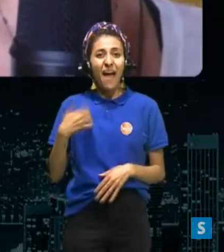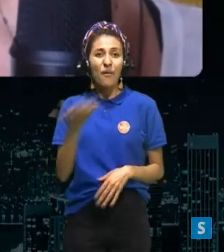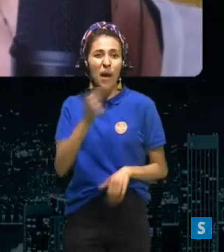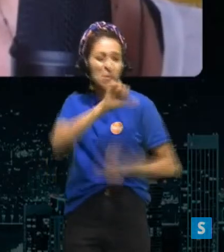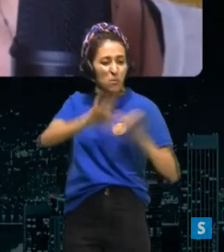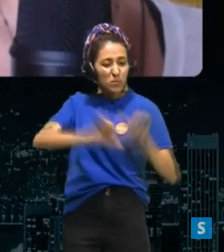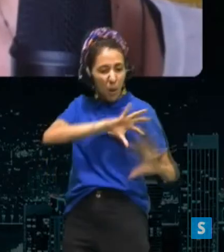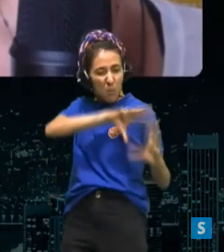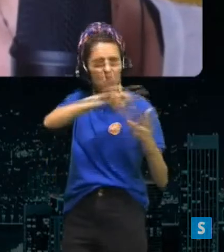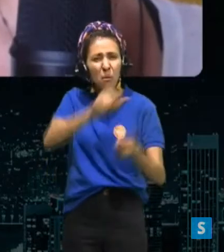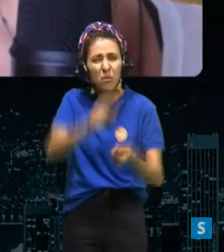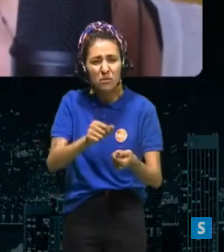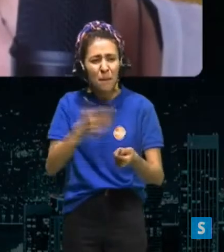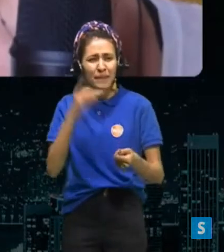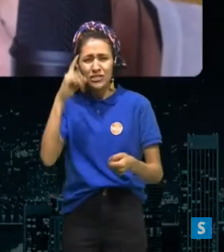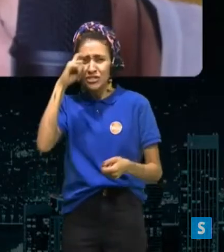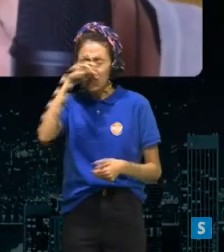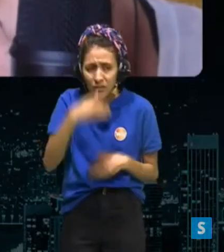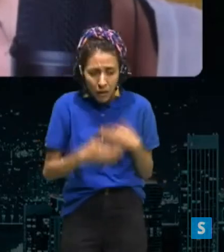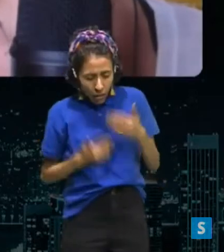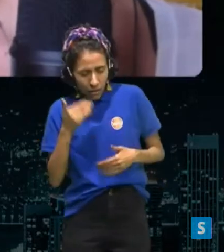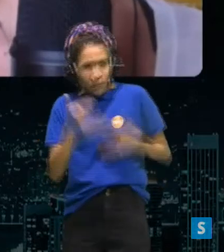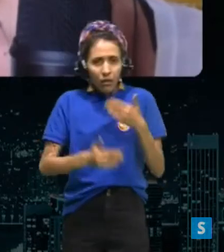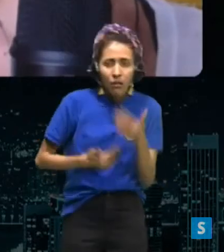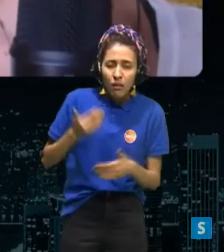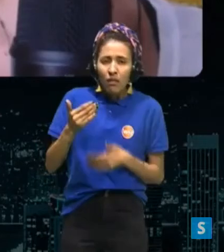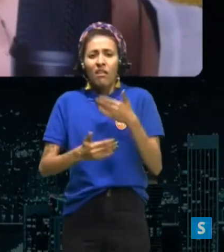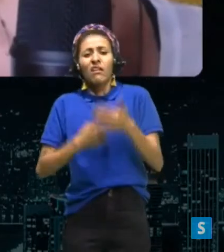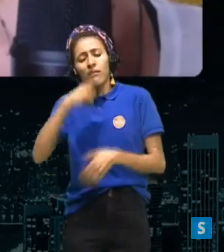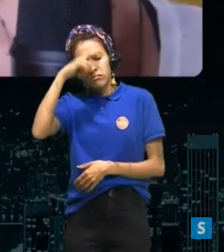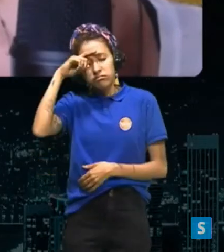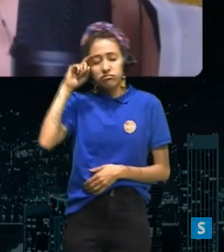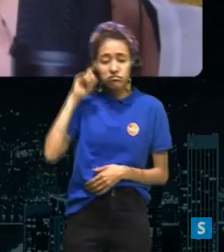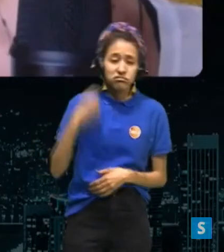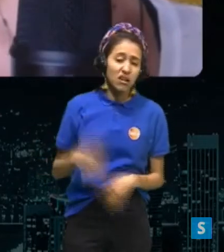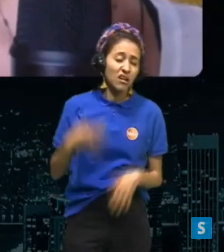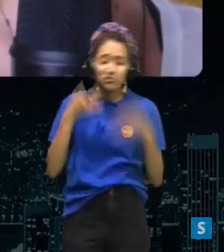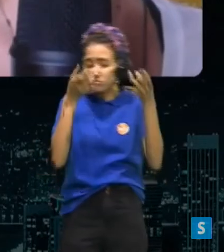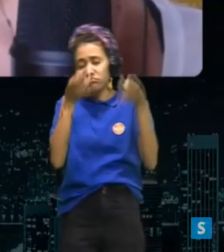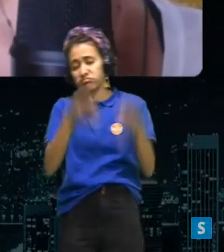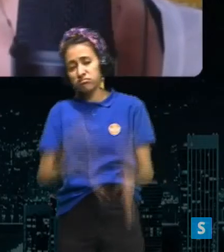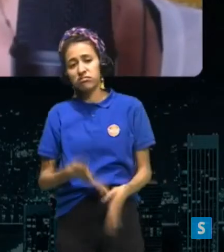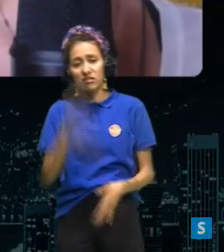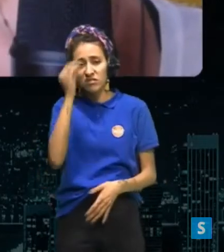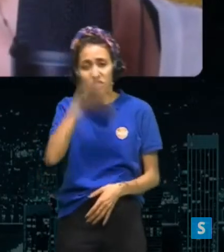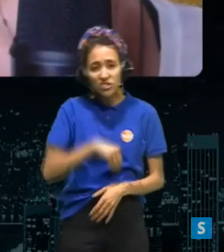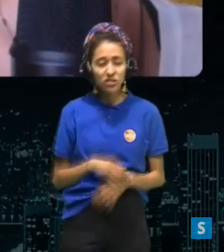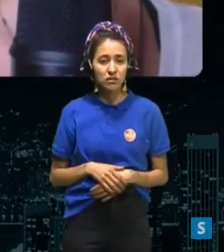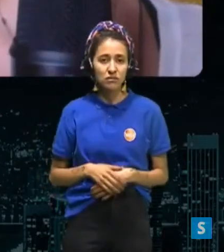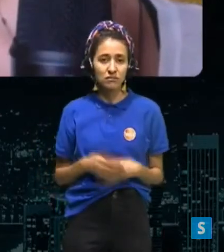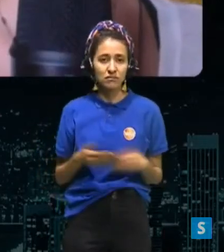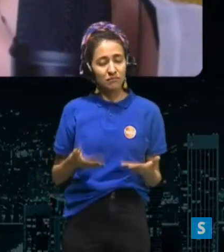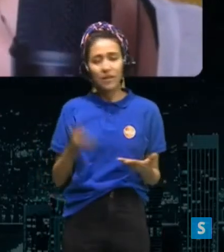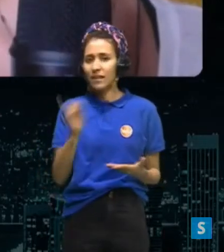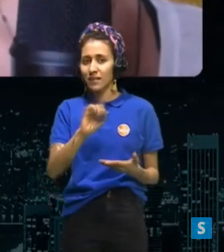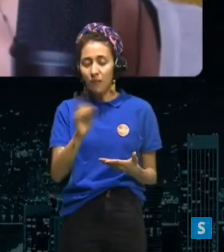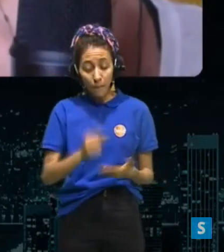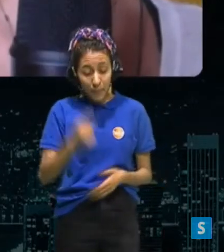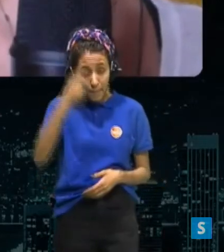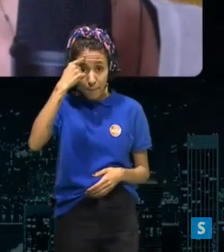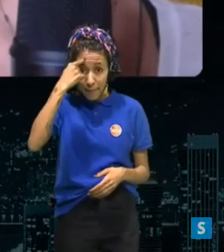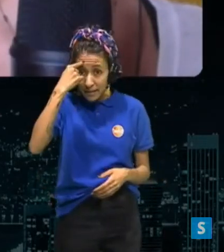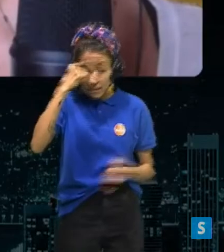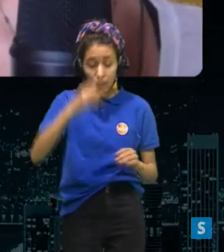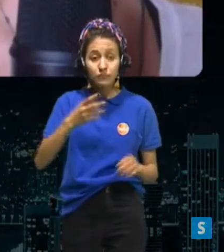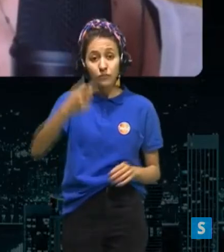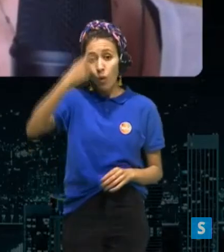então é importante manter um olho naquilo que tá acontecendo para embasar as nossas escolhas mas não fique só nisso